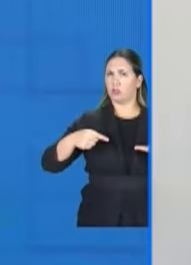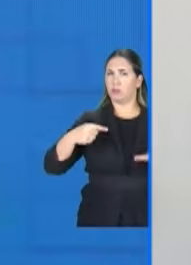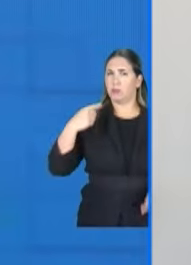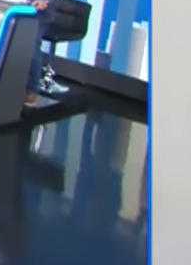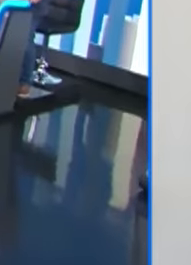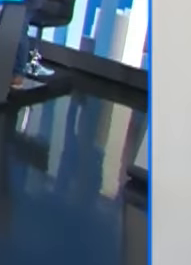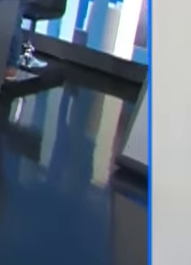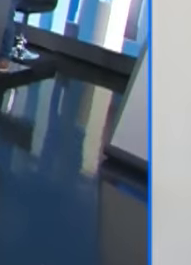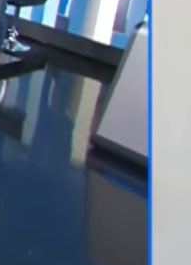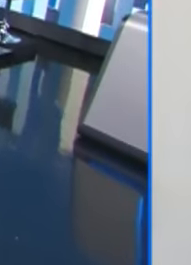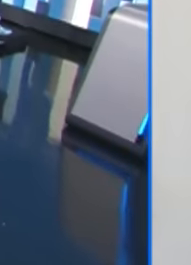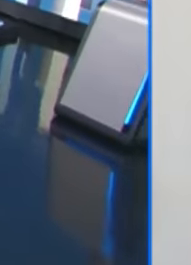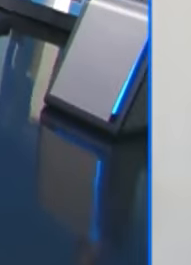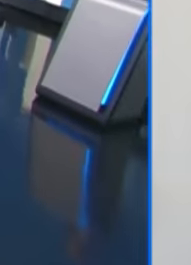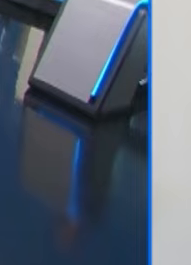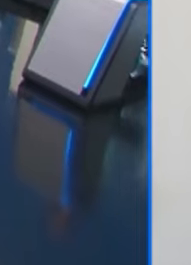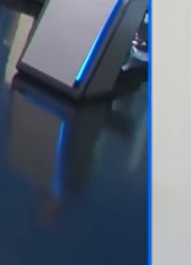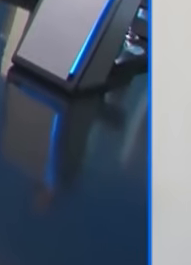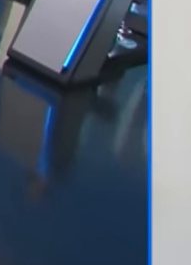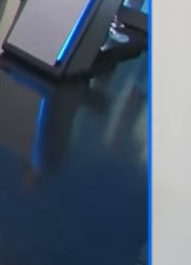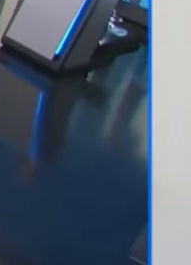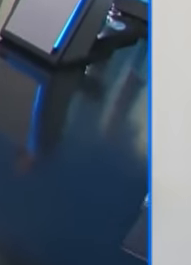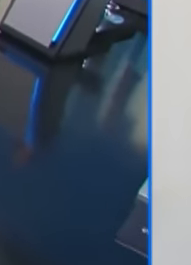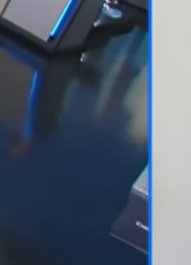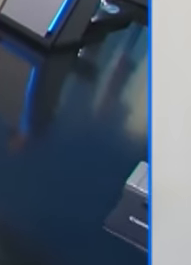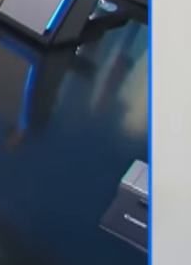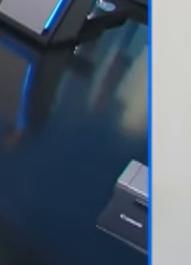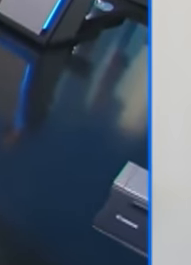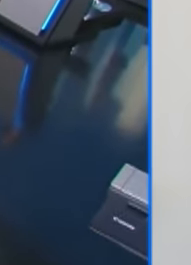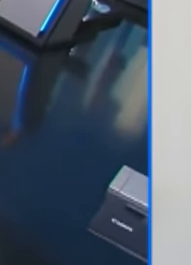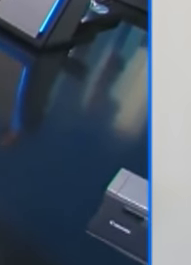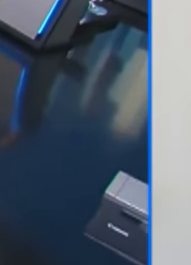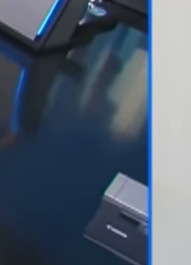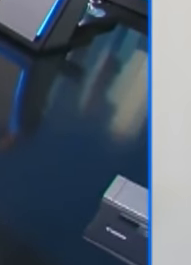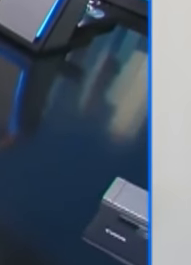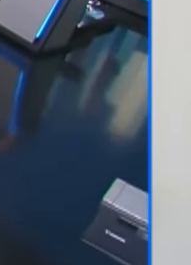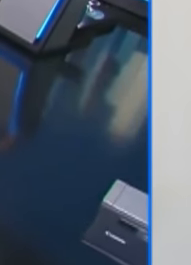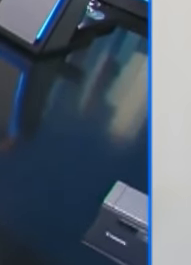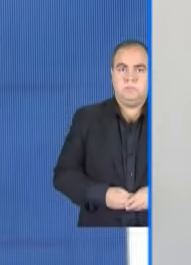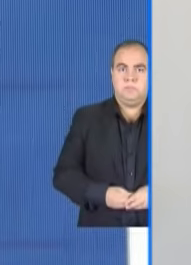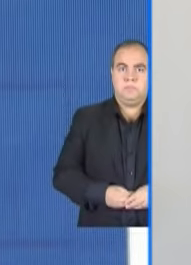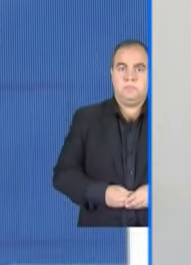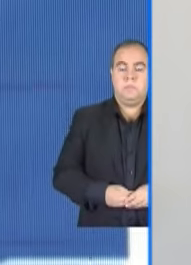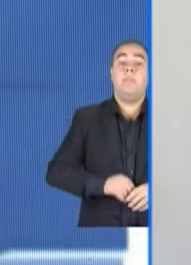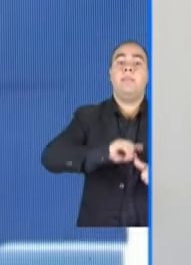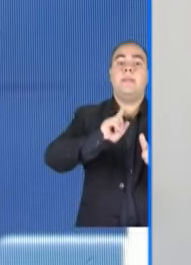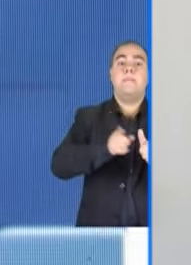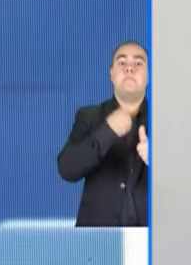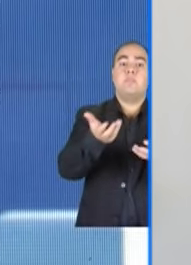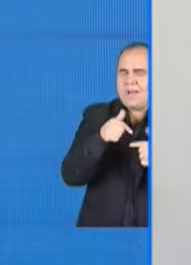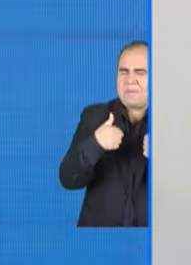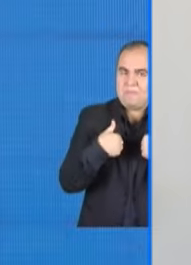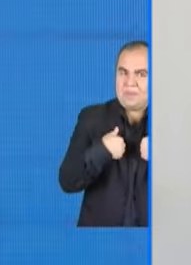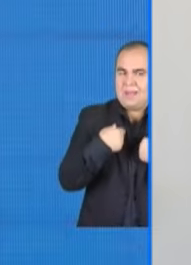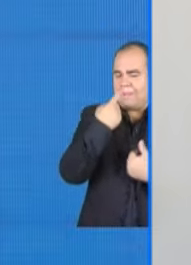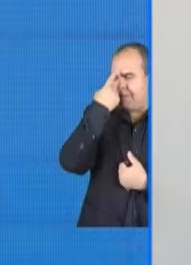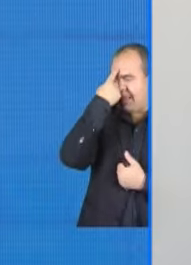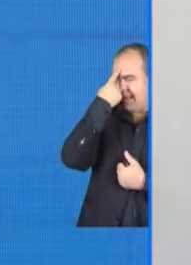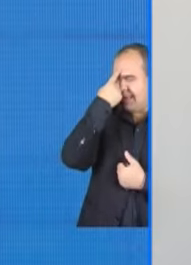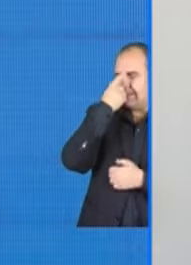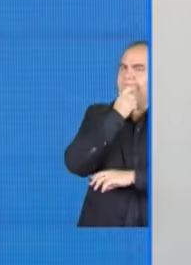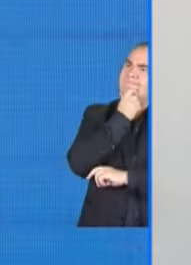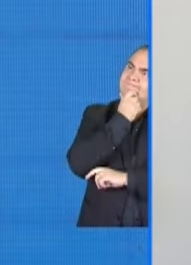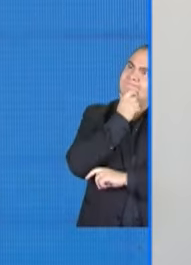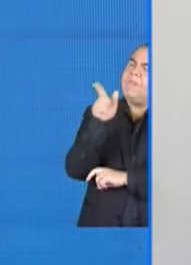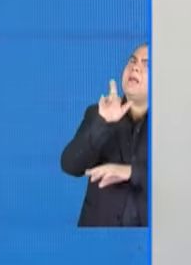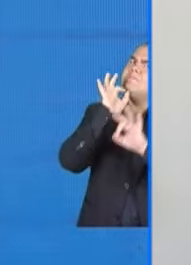candidatos, para já garantir uma empatia, enfim, uma proximidade, uma afinidade para o segundo turno. O Boulos está tentando